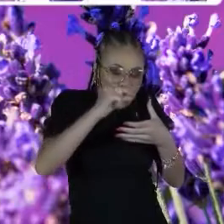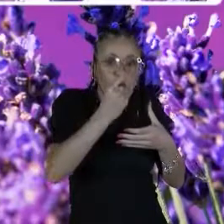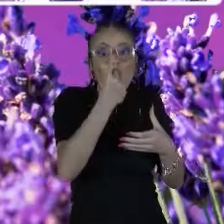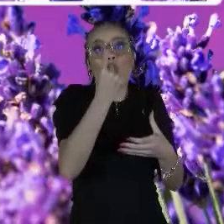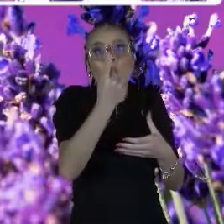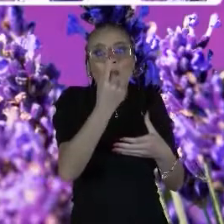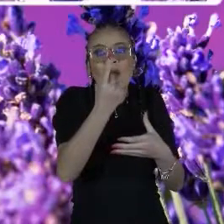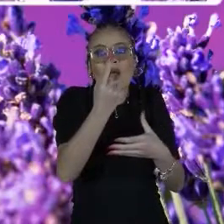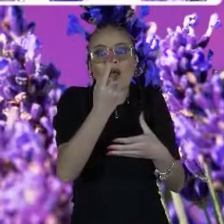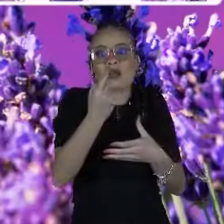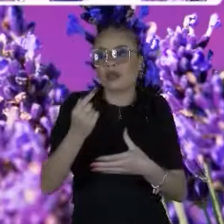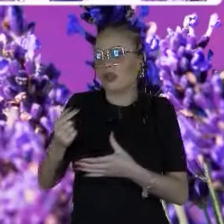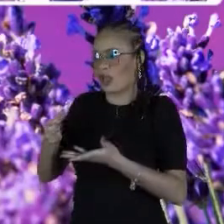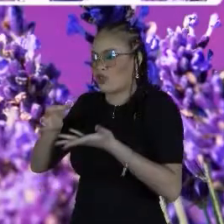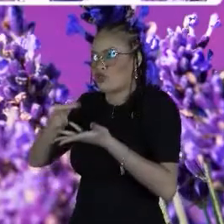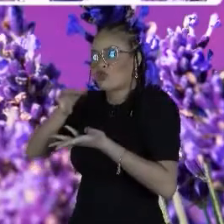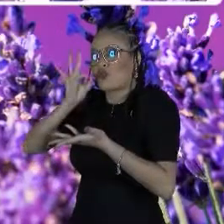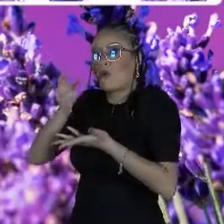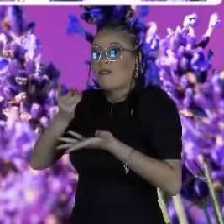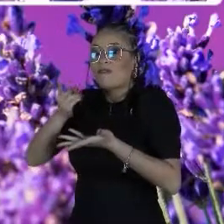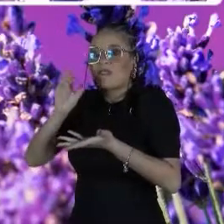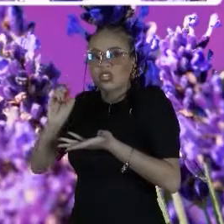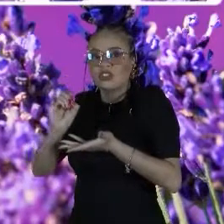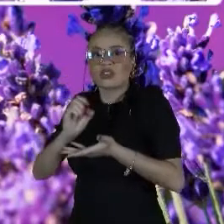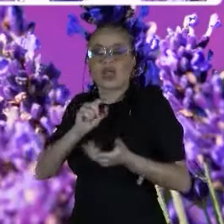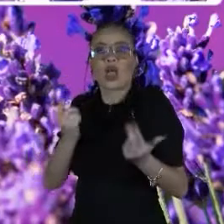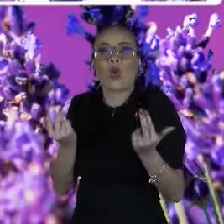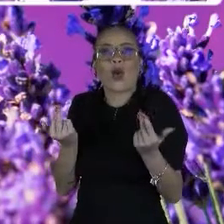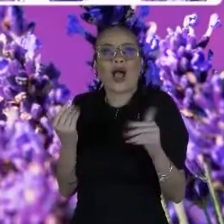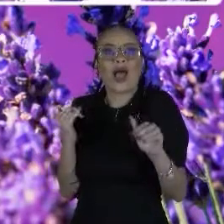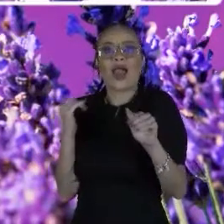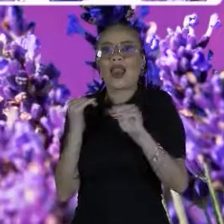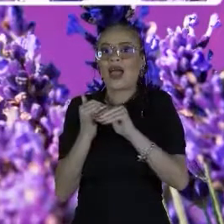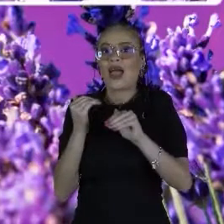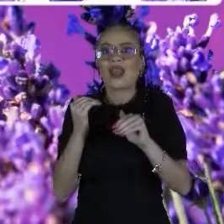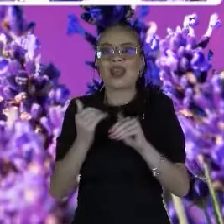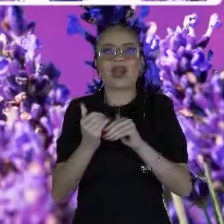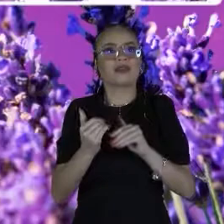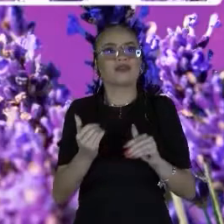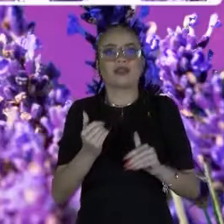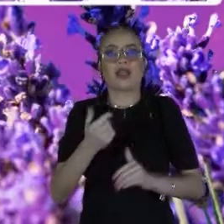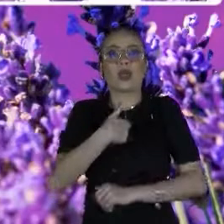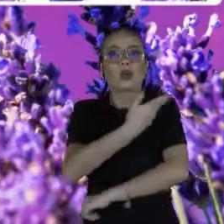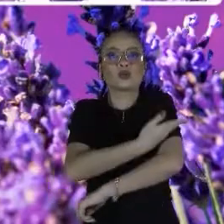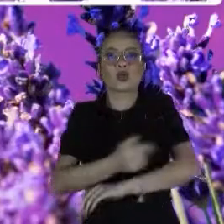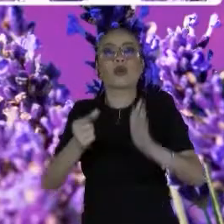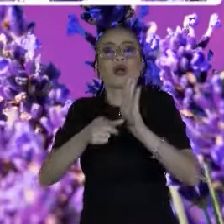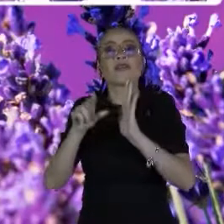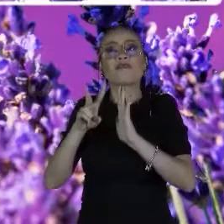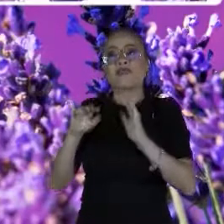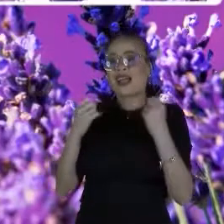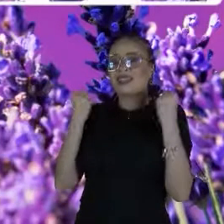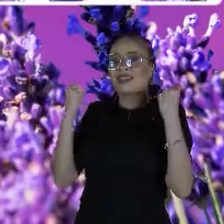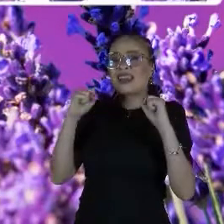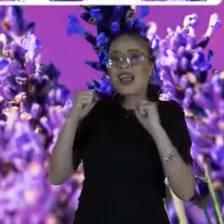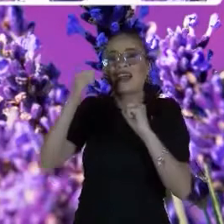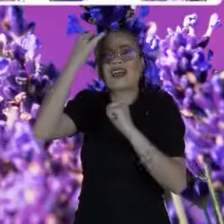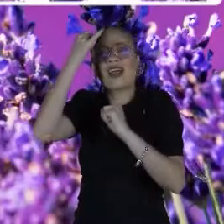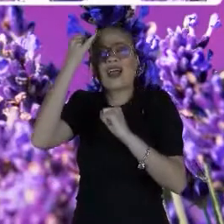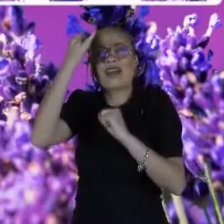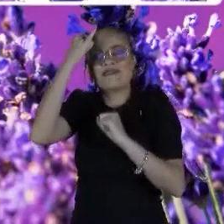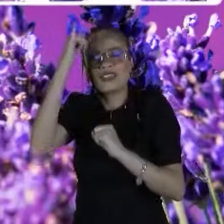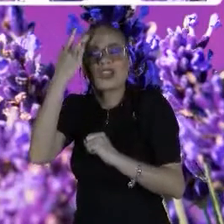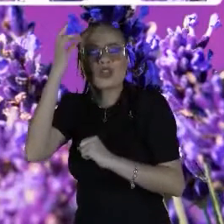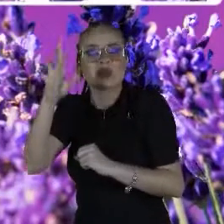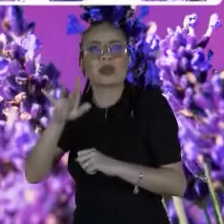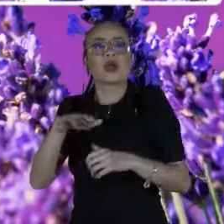de chá Então esse olho Eu até comentei ele é um excelente pré-treino ele é ótimo para dor de cabeça para questões